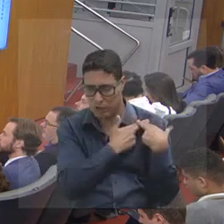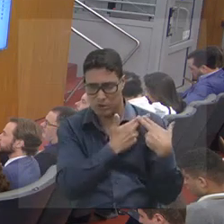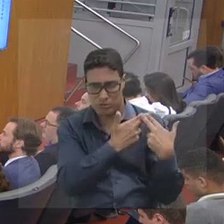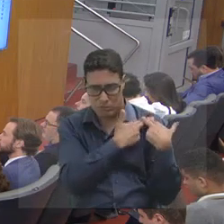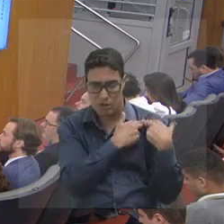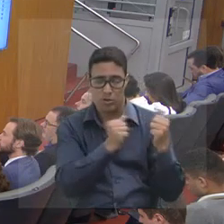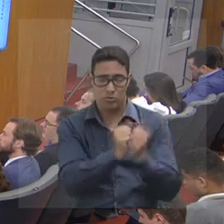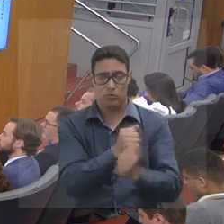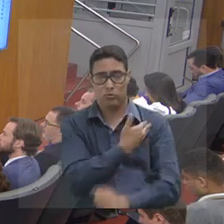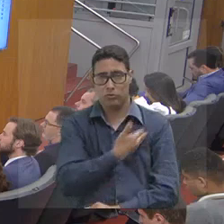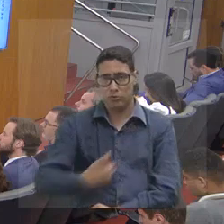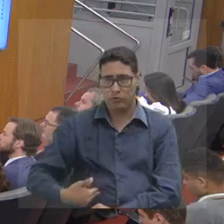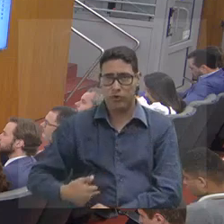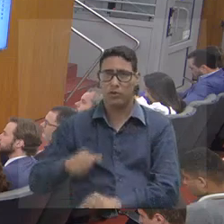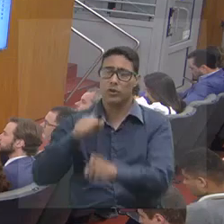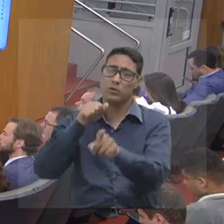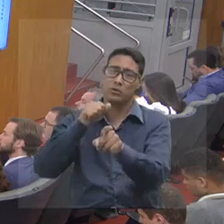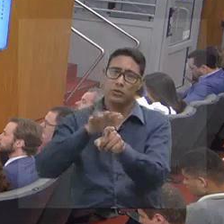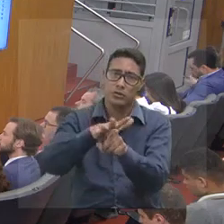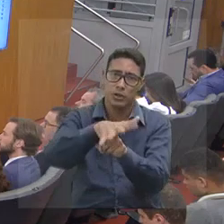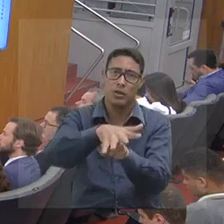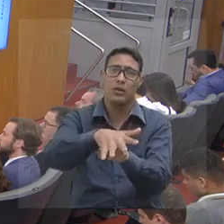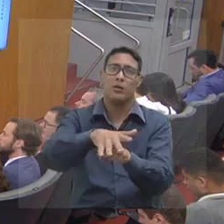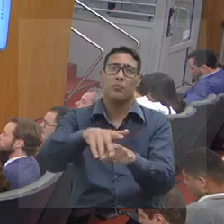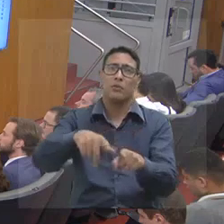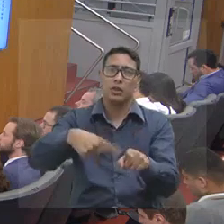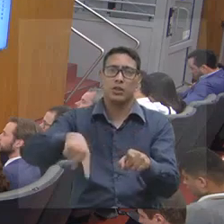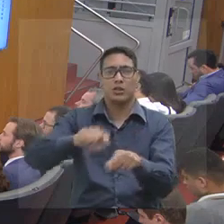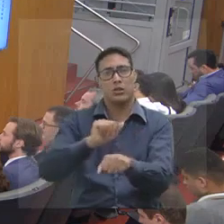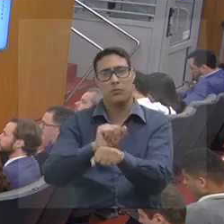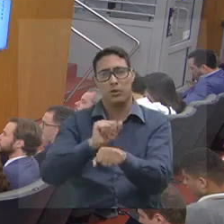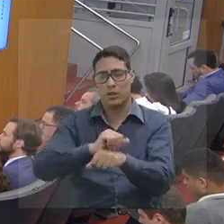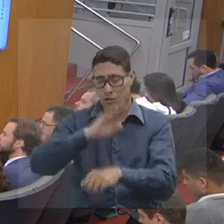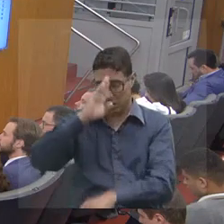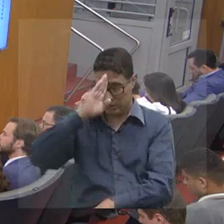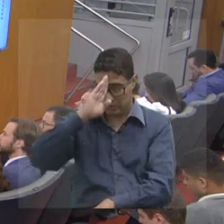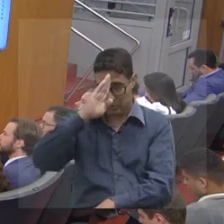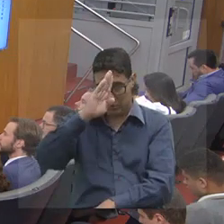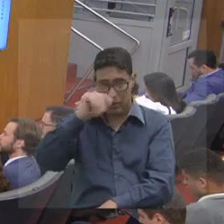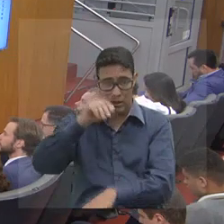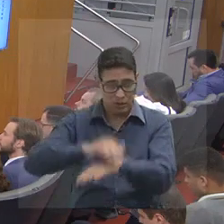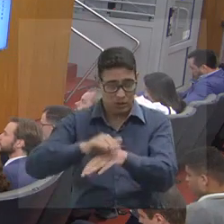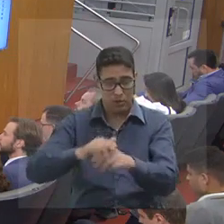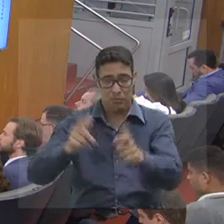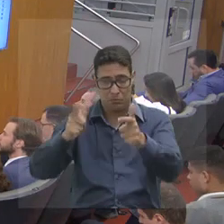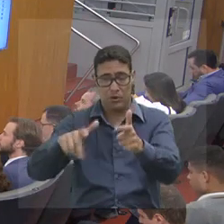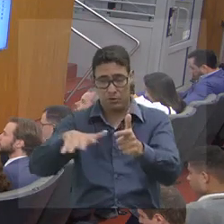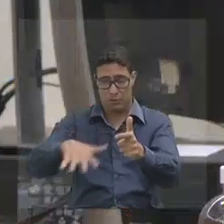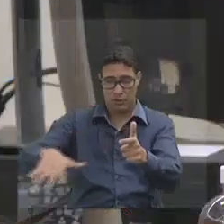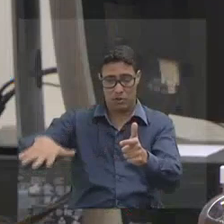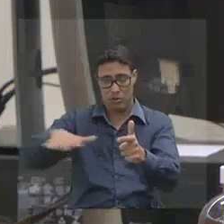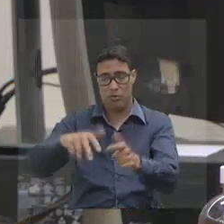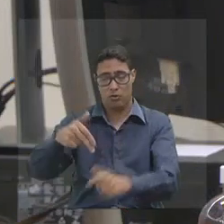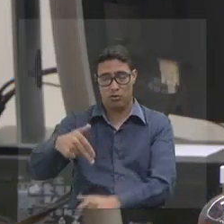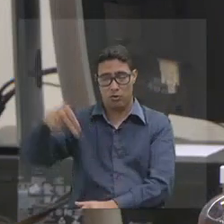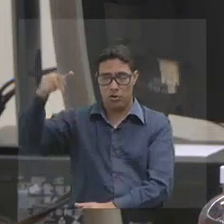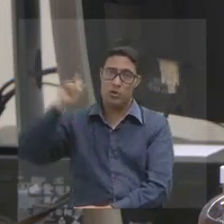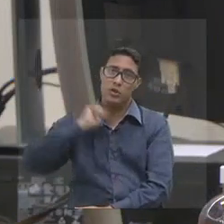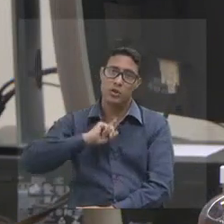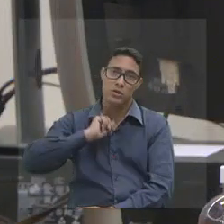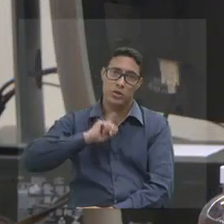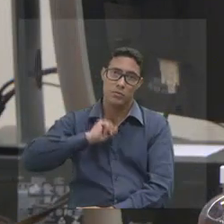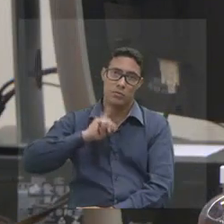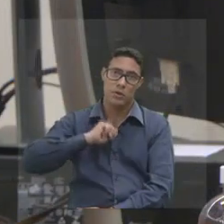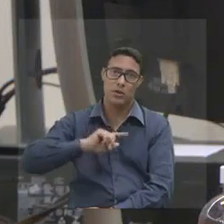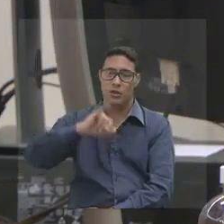governo nas demandas que nós tanto esperamos em especial lá para minha região né para o norte de Minas